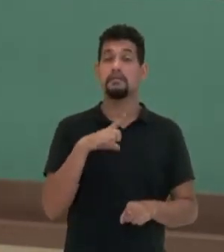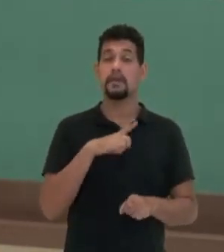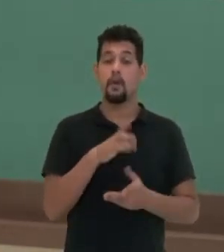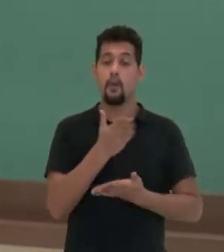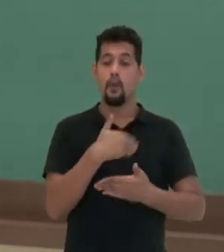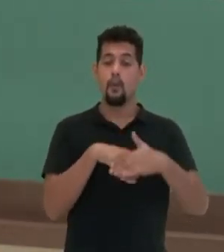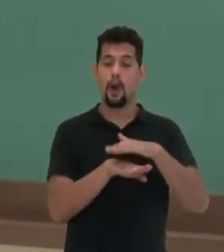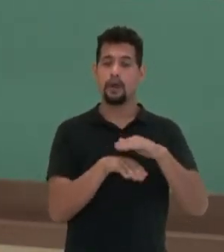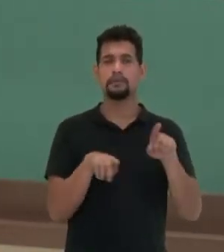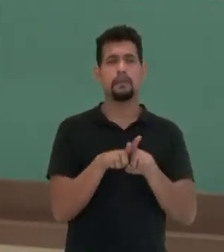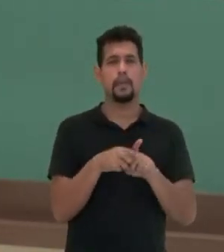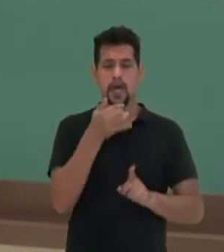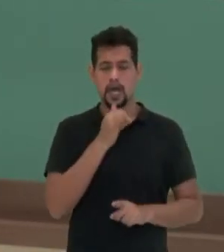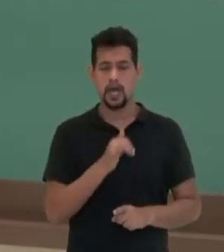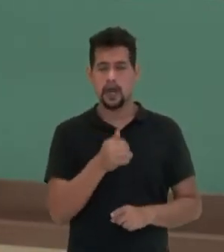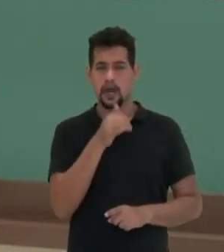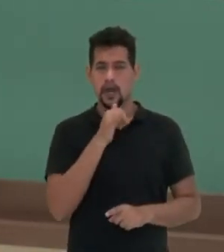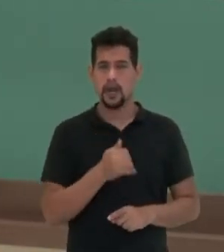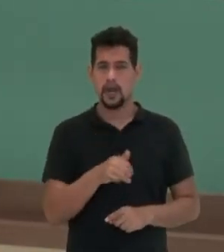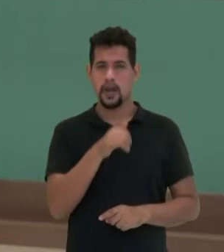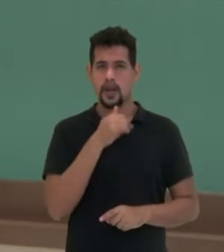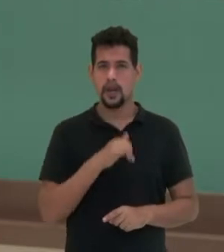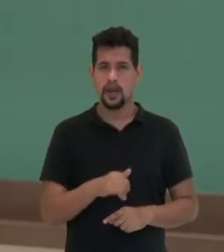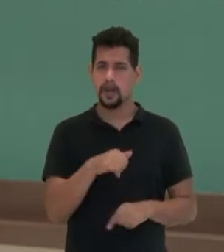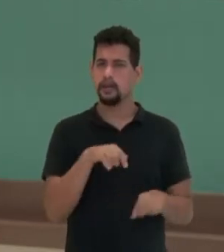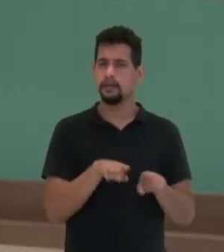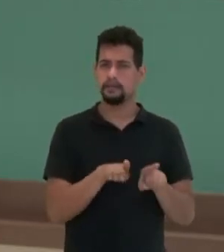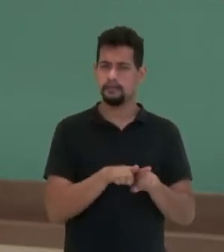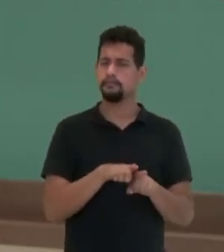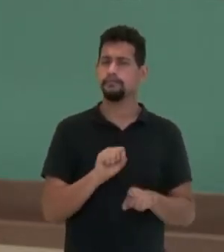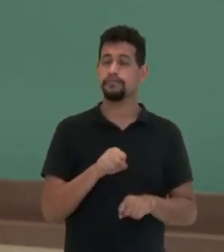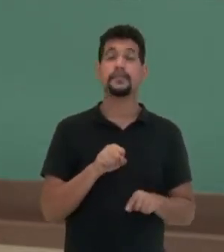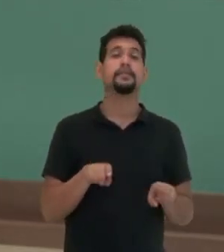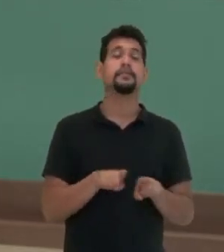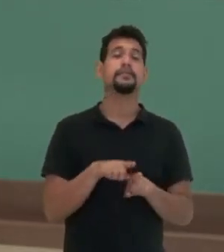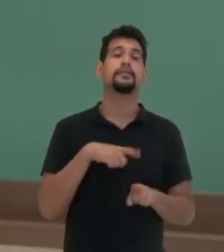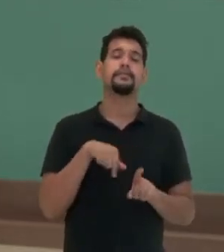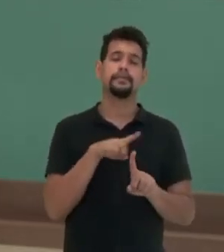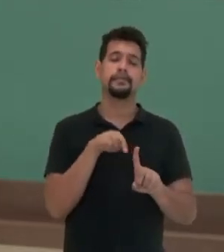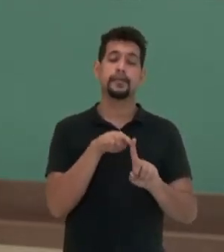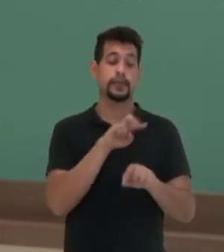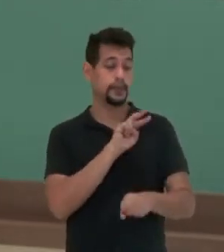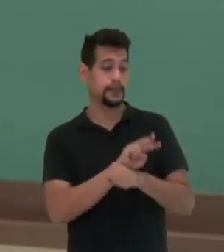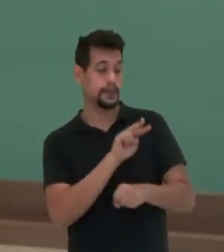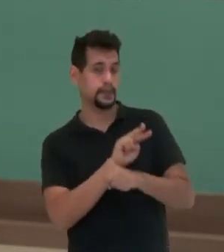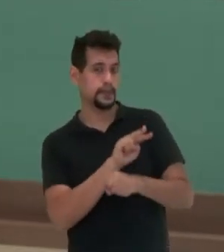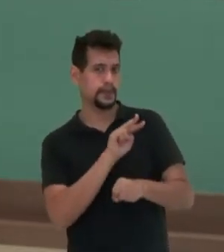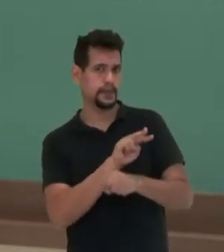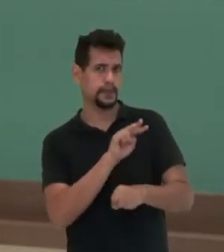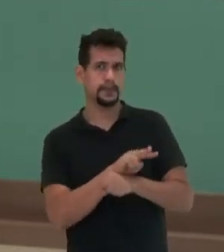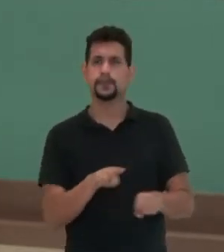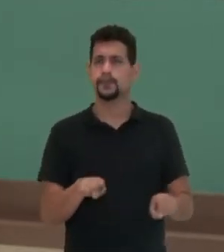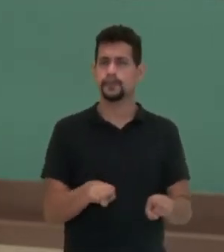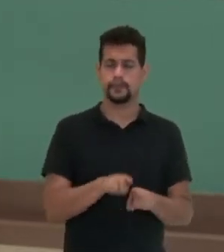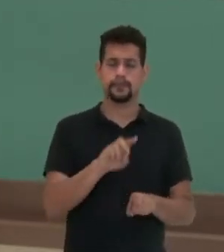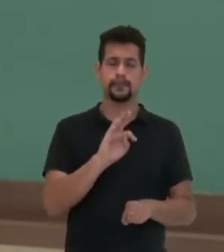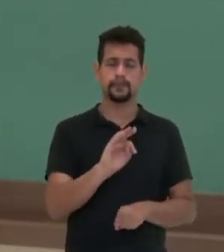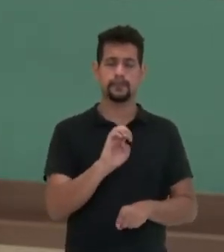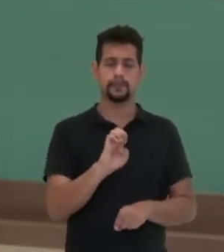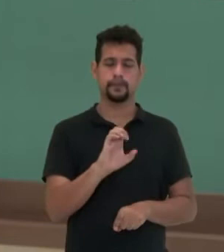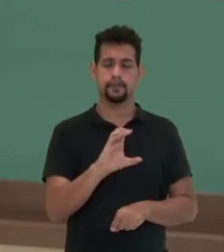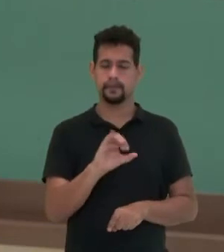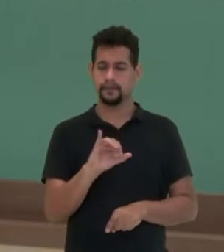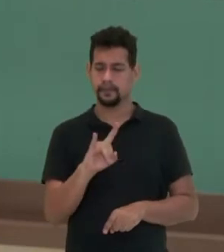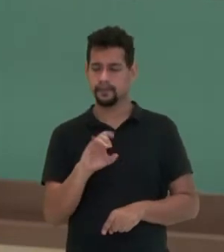reserva de energia, por exemplo, o tecido conjuntivo adiposo. Tem a função também de proteção, né? O próprio tecido conjuntivo